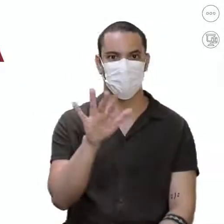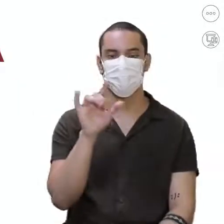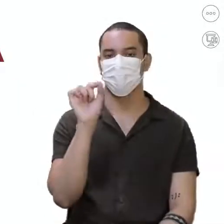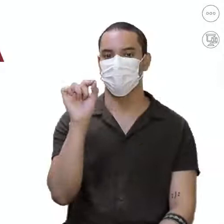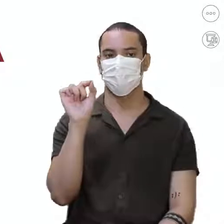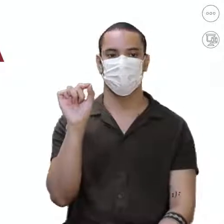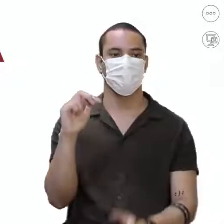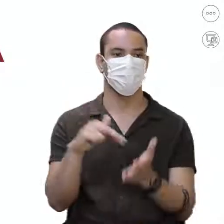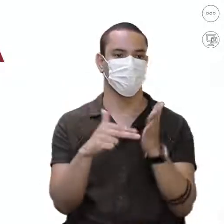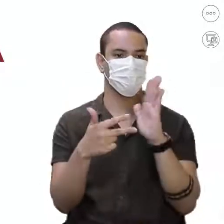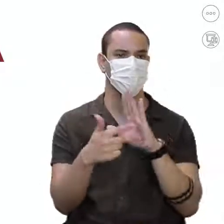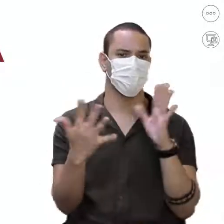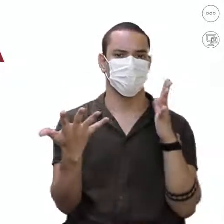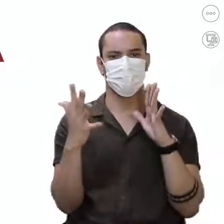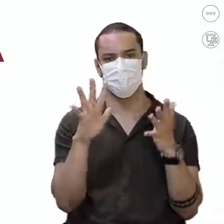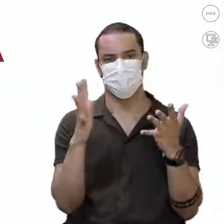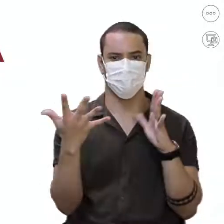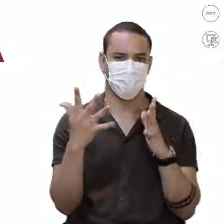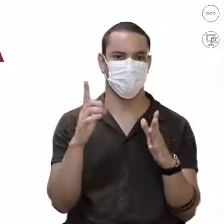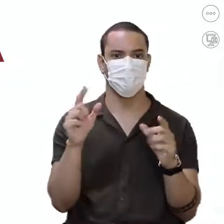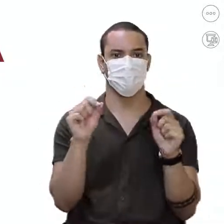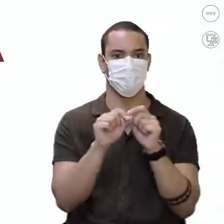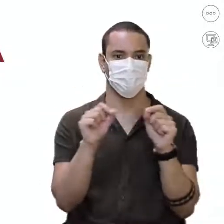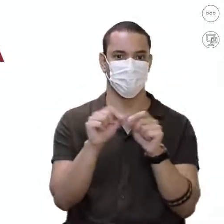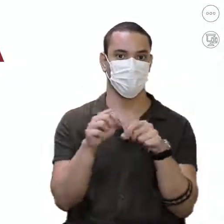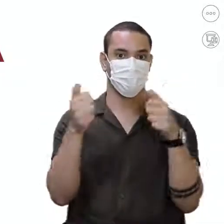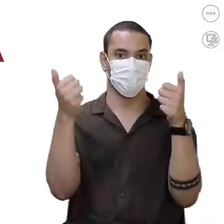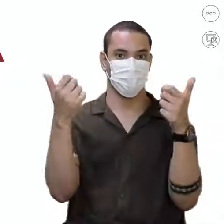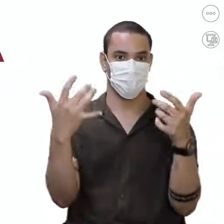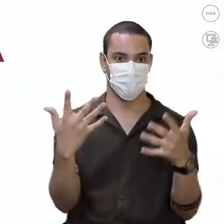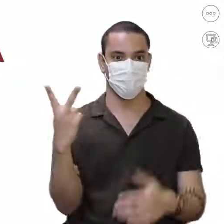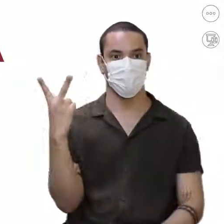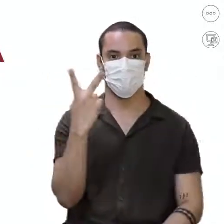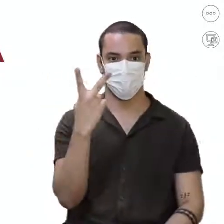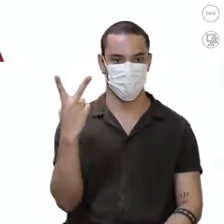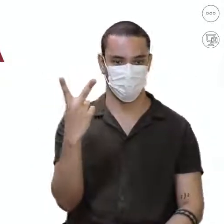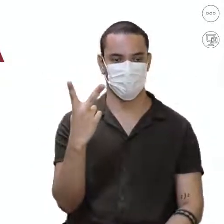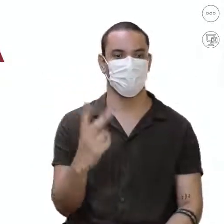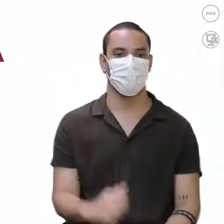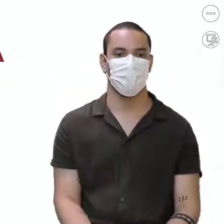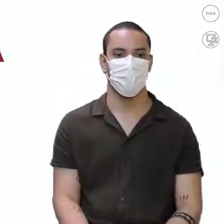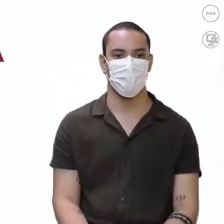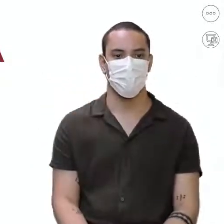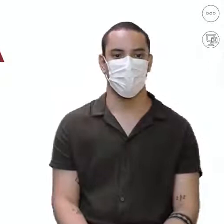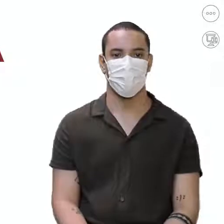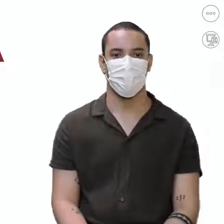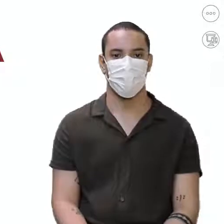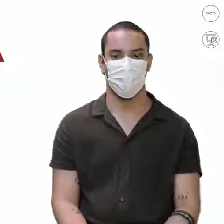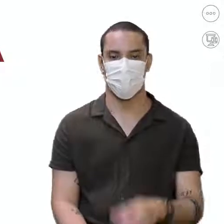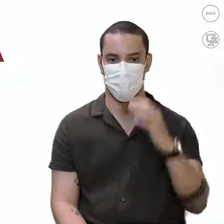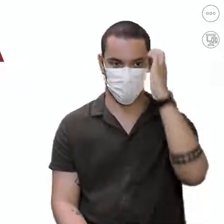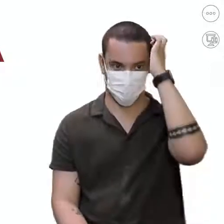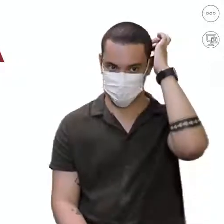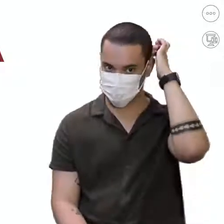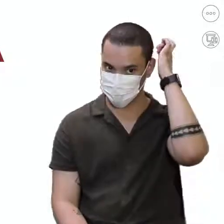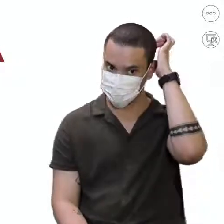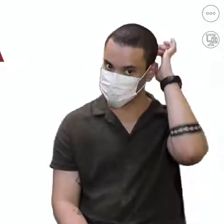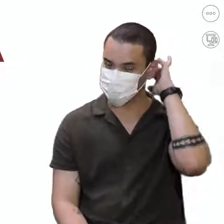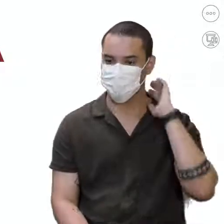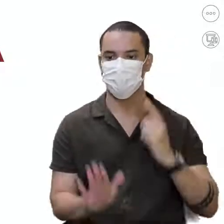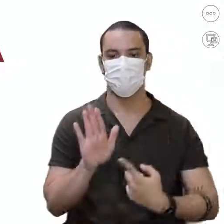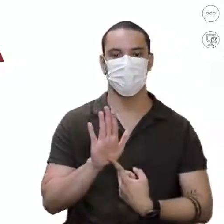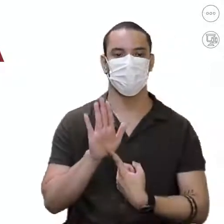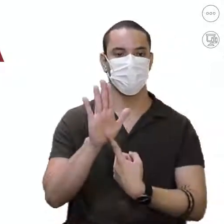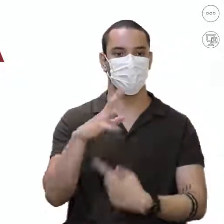trata mais ou menos esse meu skimming e o meu scanning, alright? Que é isso? Ele